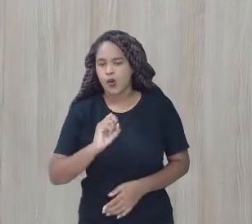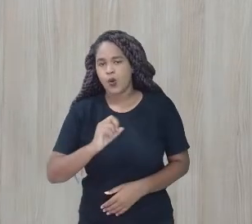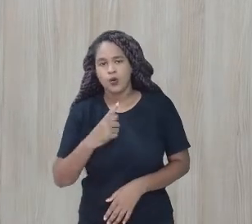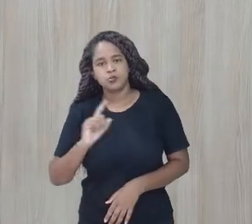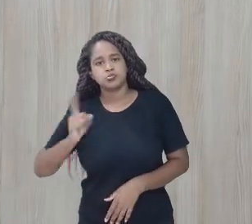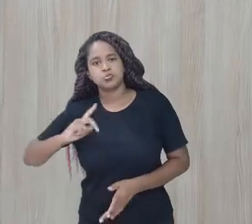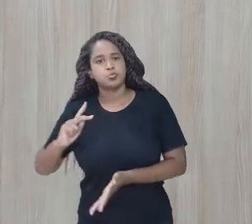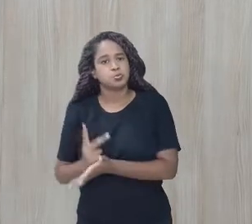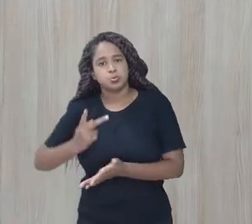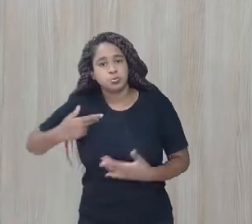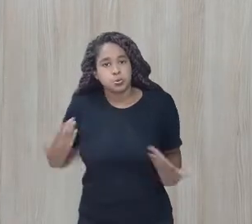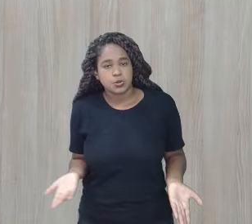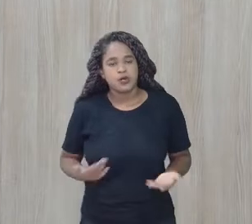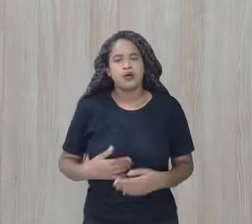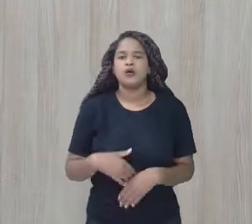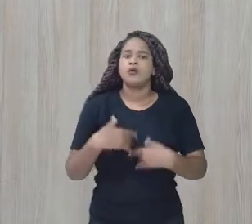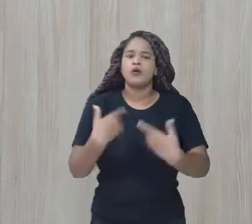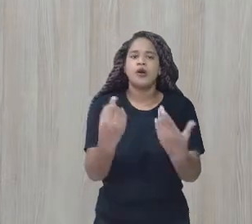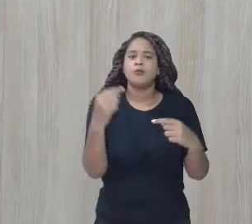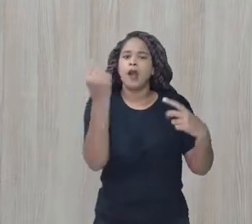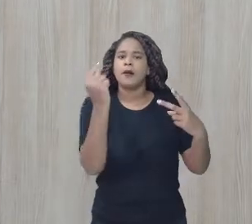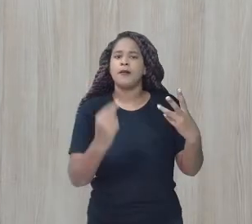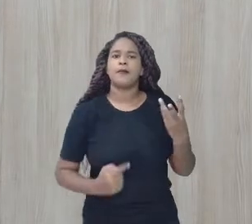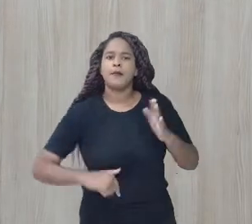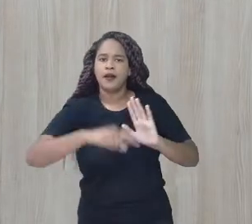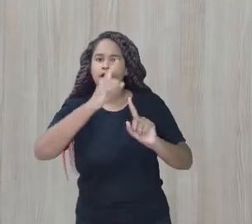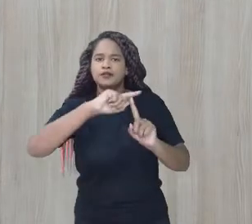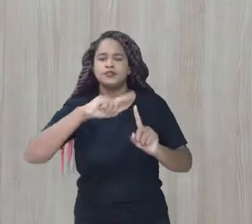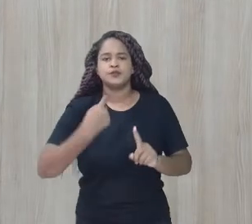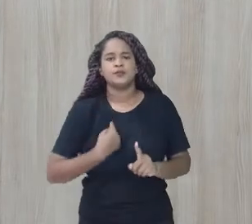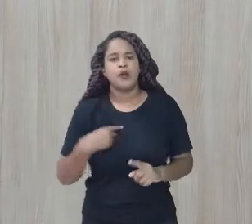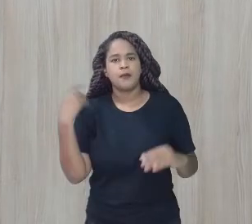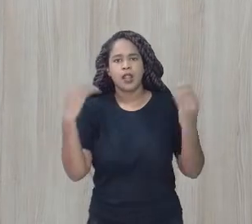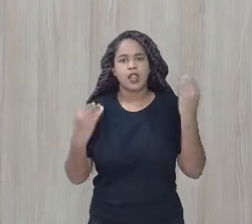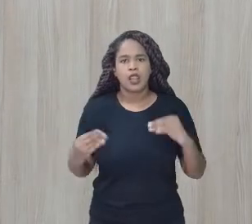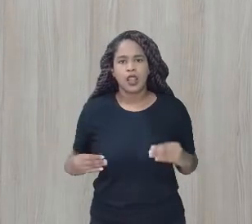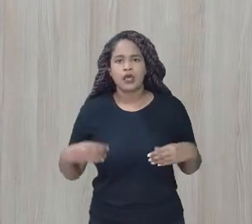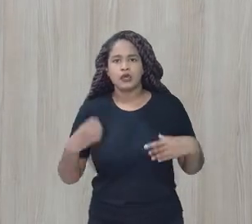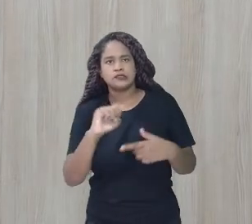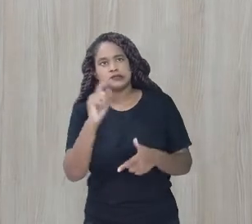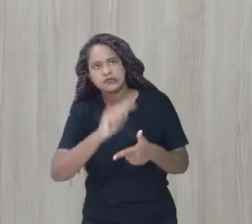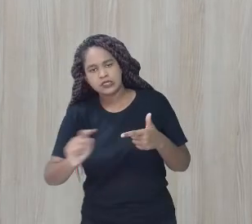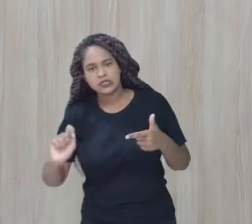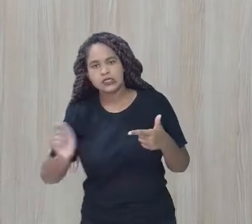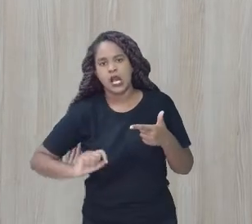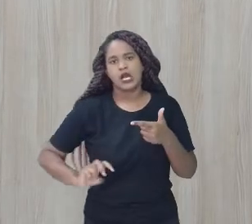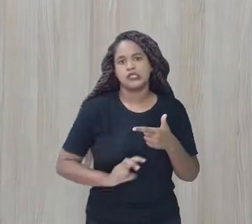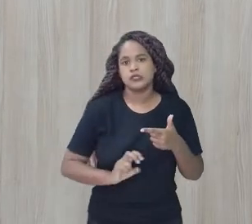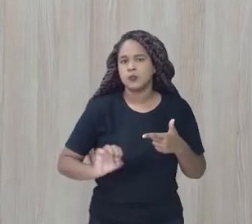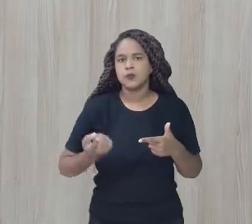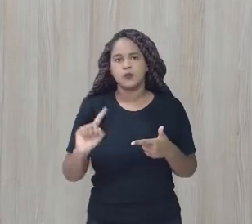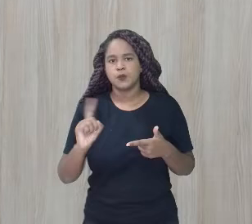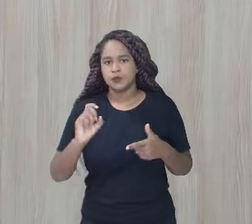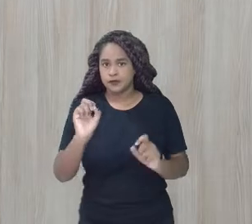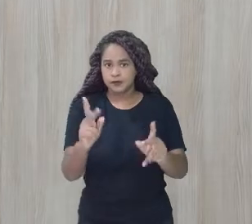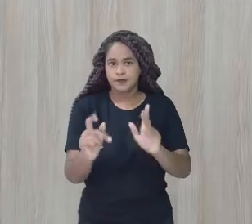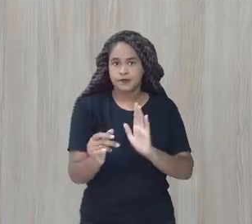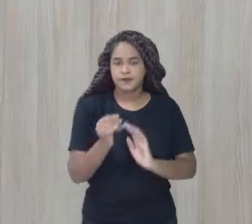não acontecer, qual é a classificação que a gente vai dar para isso, sendo ou não divisível por 5 nesse exemplo,